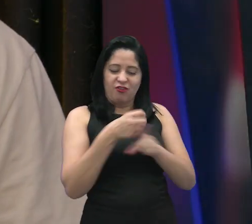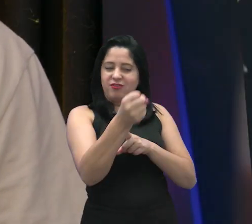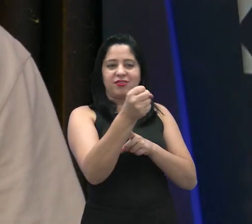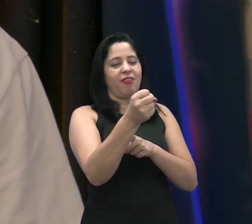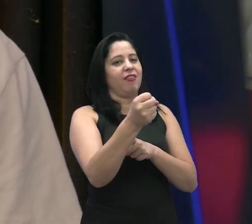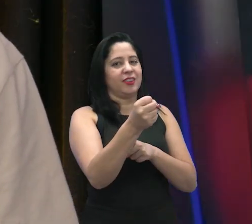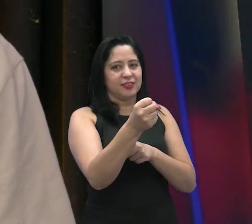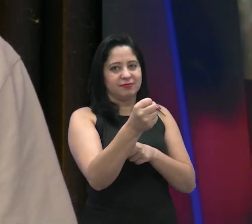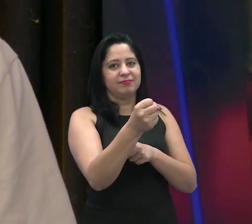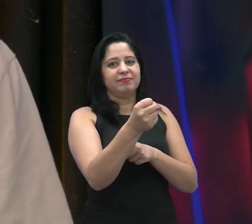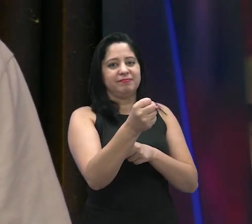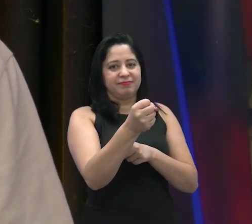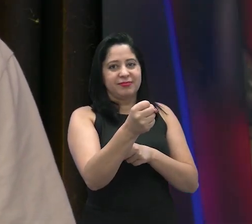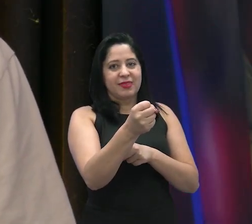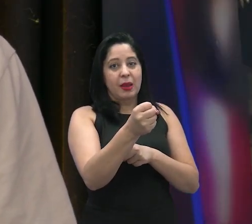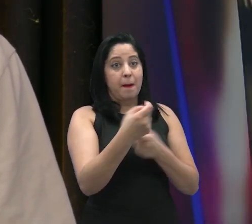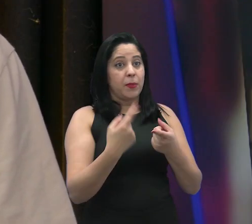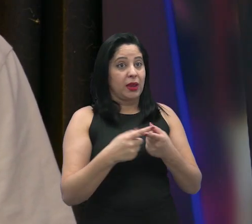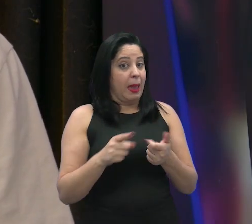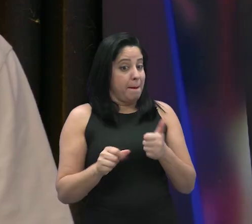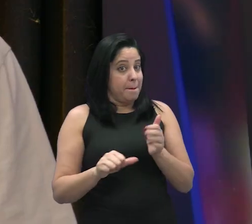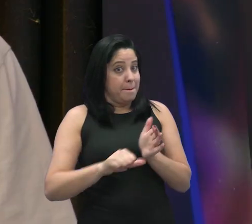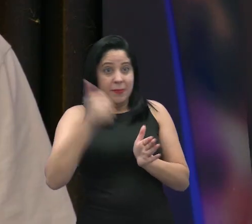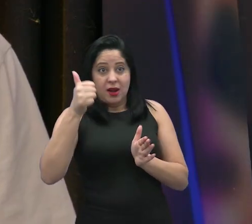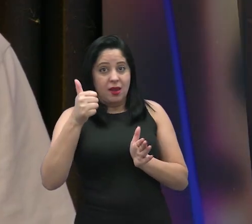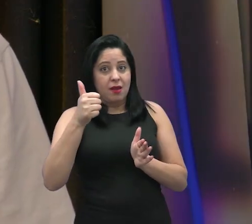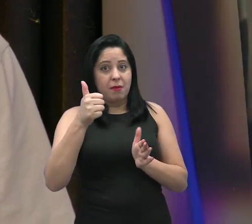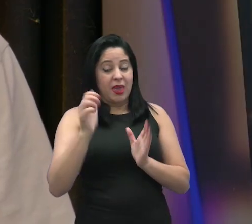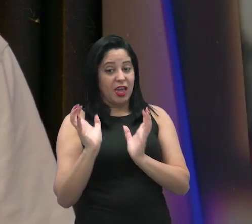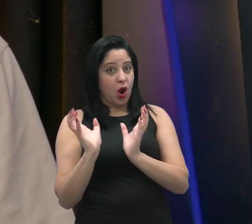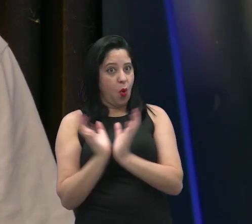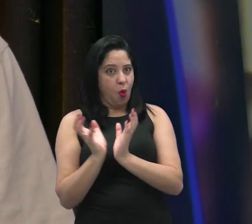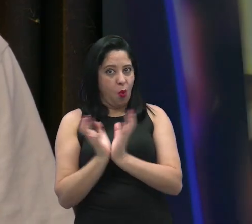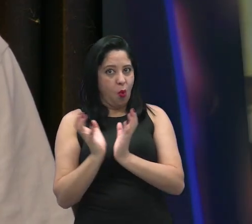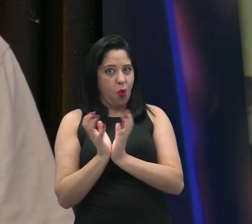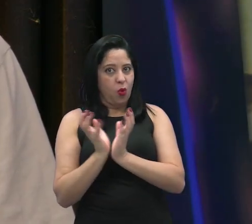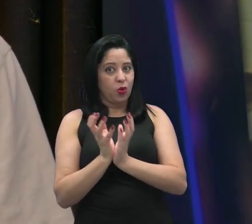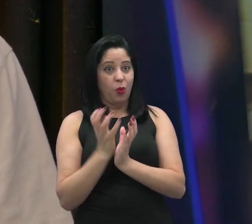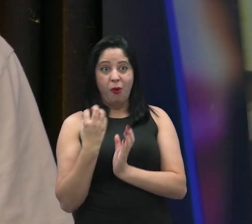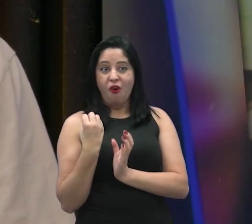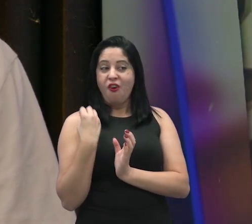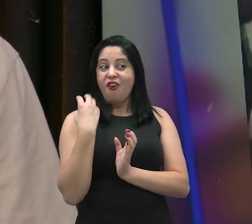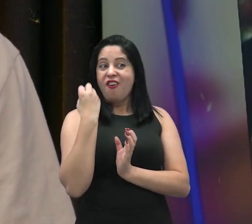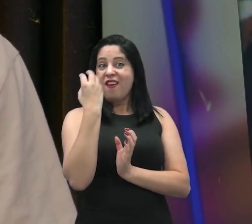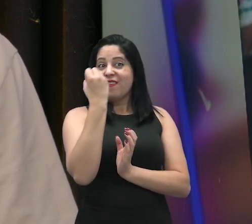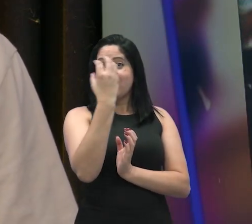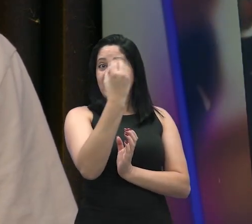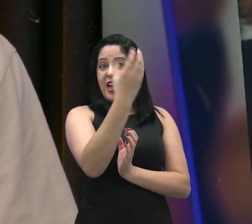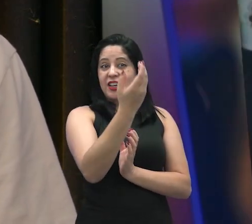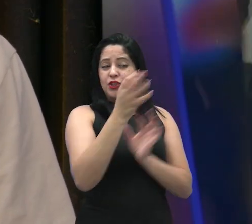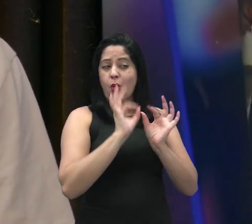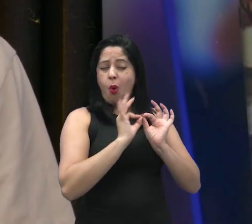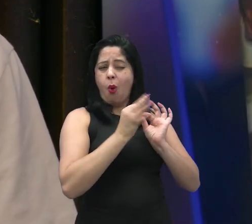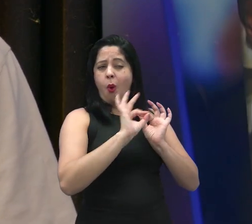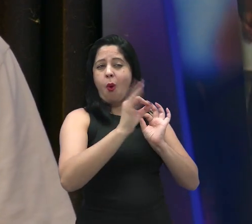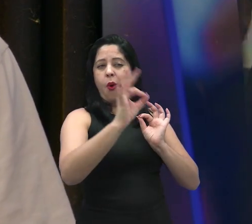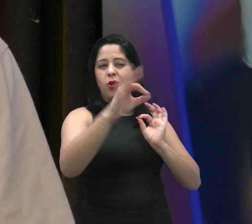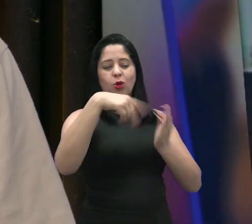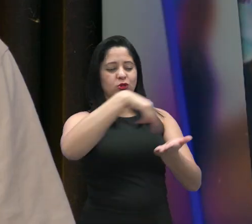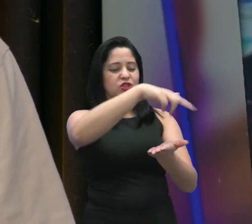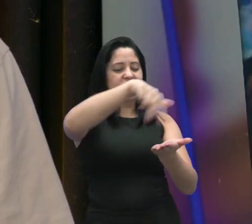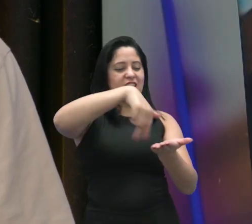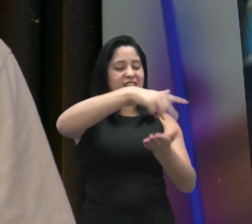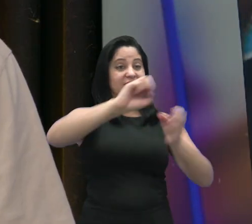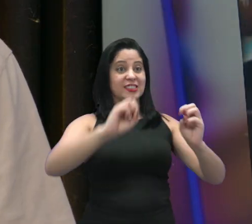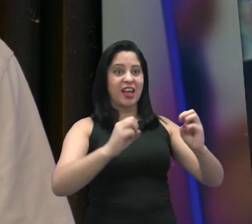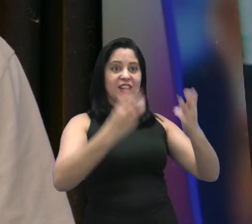grande para a ASIM. E foi a primeira vez que o grupo de dança pôde viajar, né, para um lugar tão longe para poder